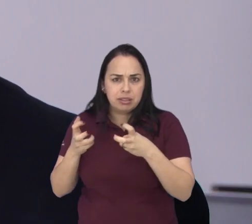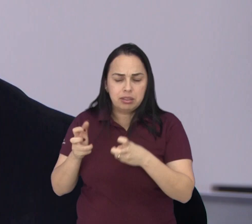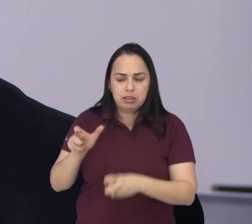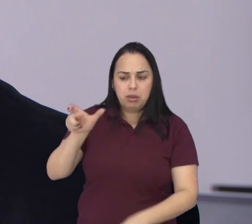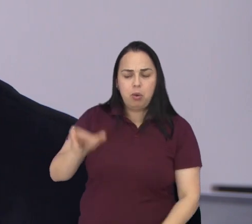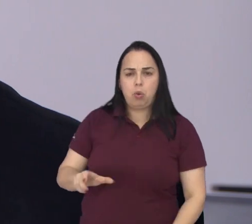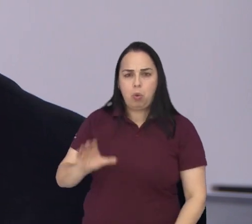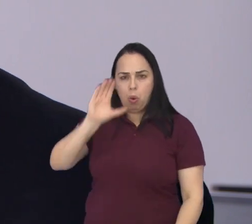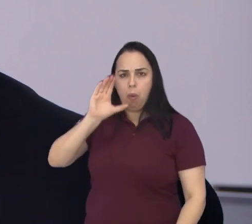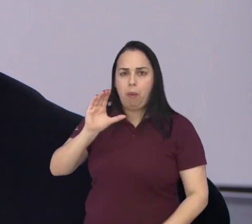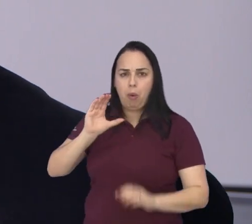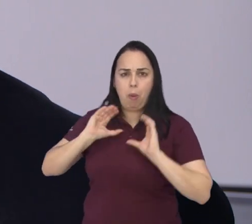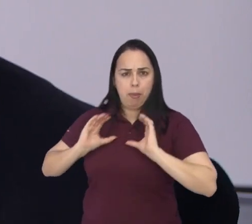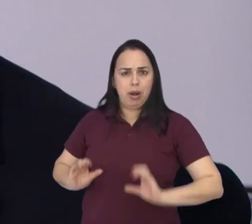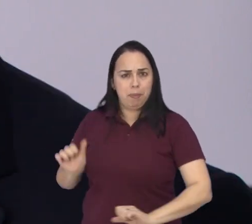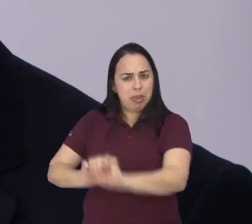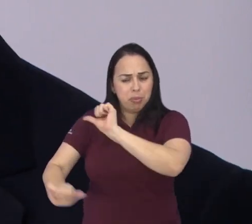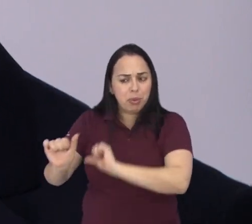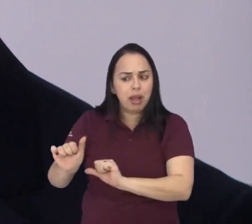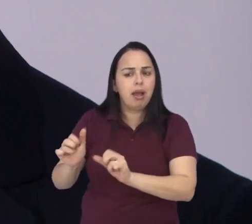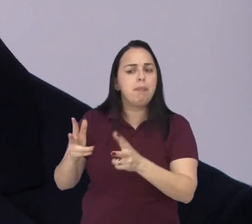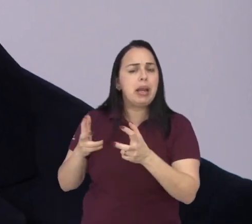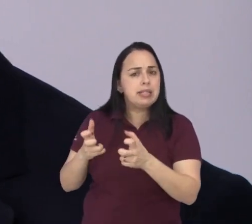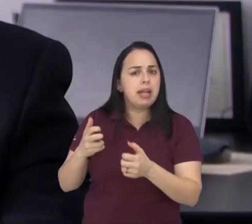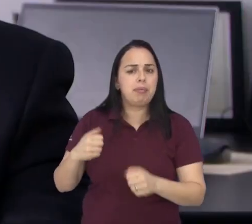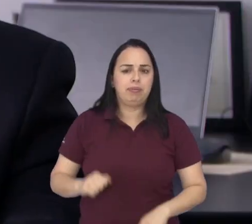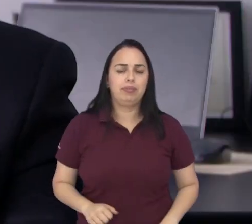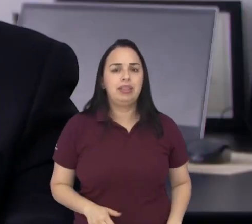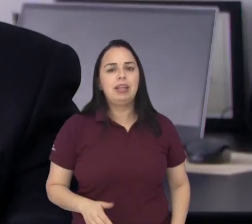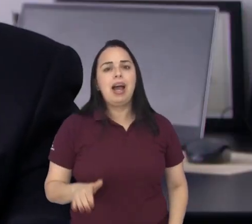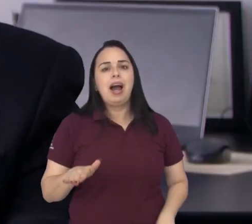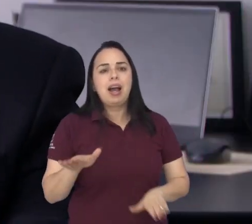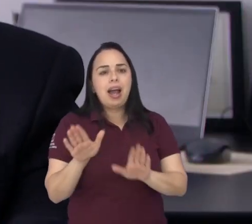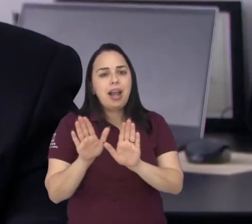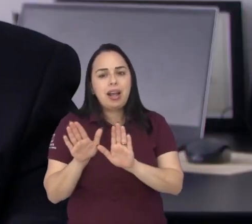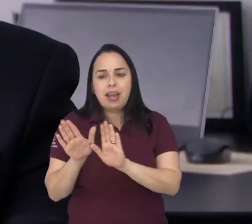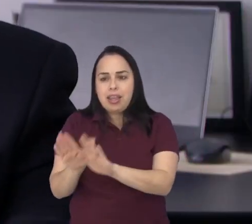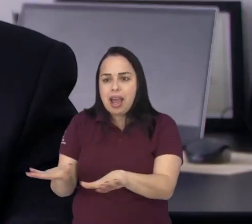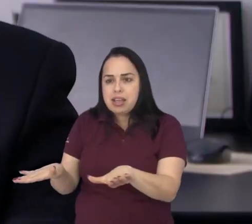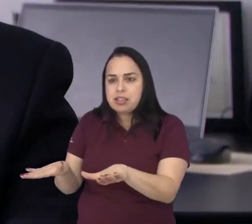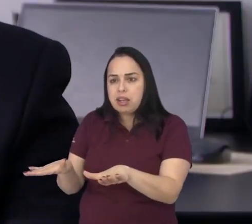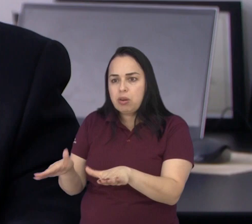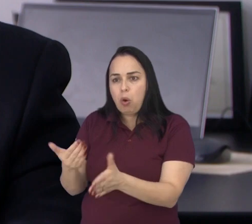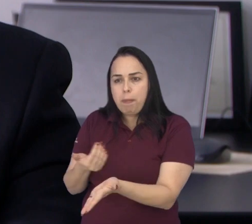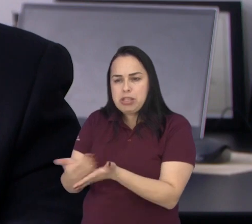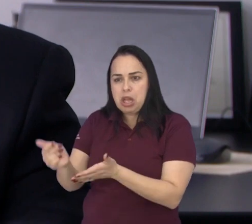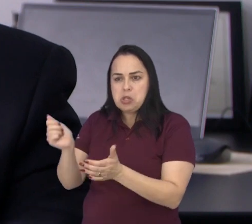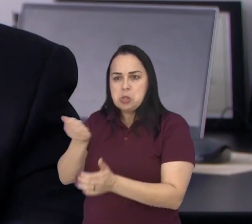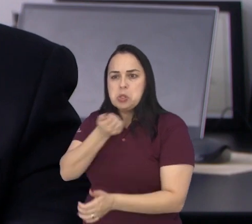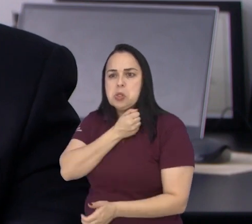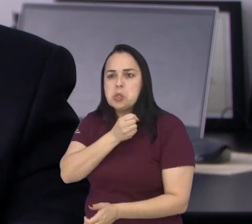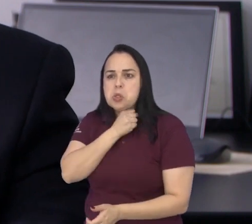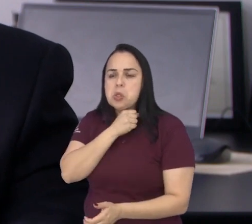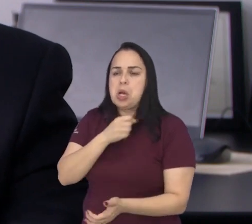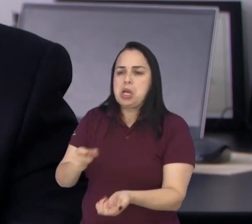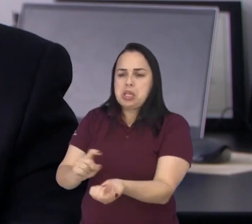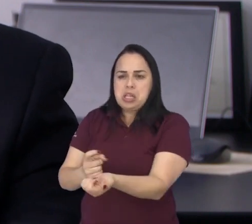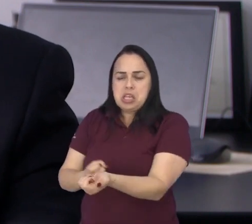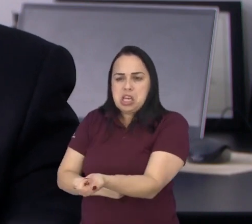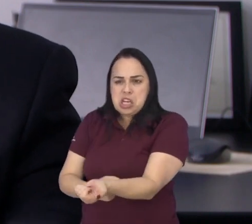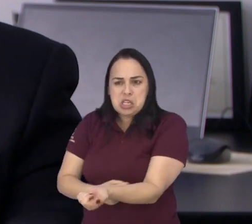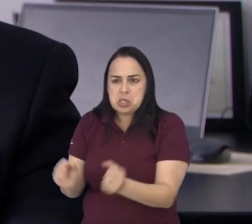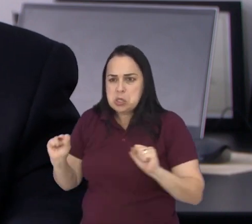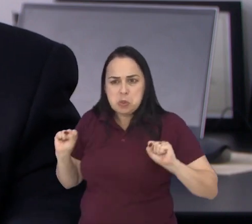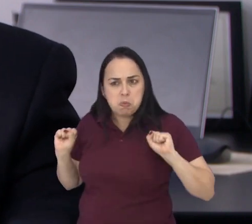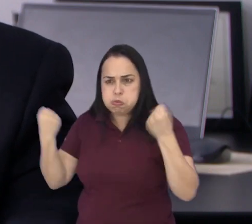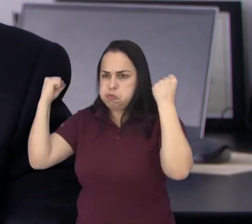sinais, como mudança de comportamento nos filhos. Criança que aparentemente começou a ficar muito estressada, muito